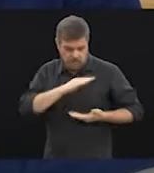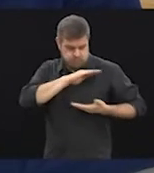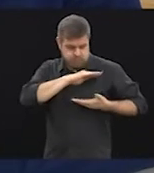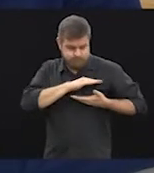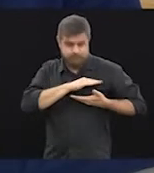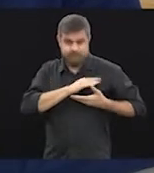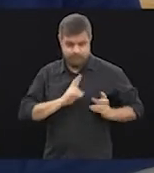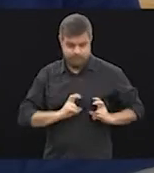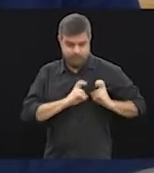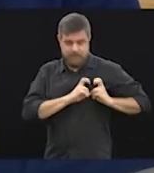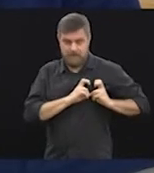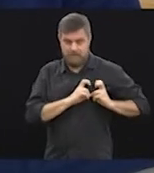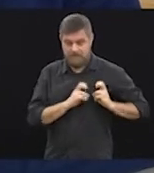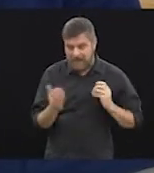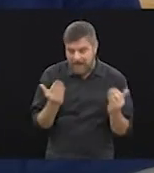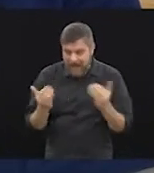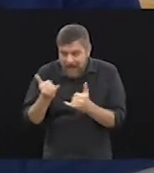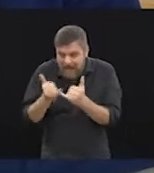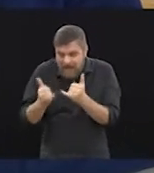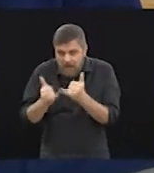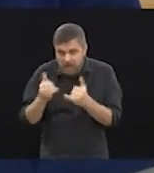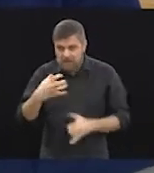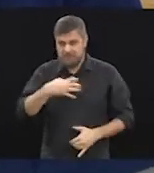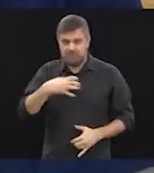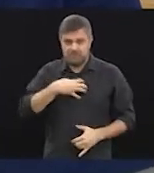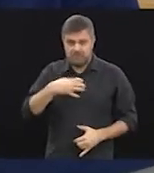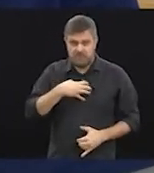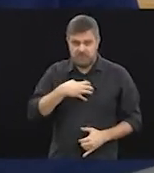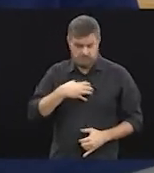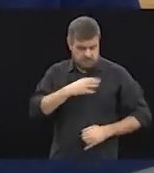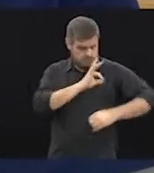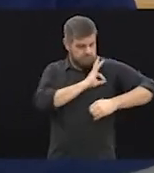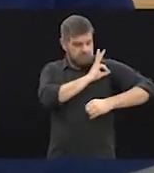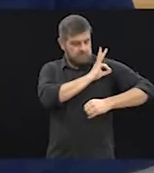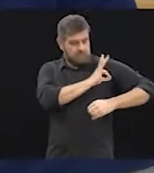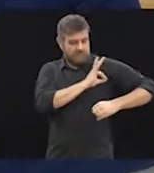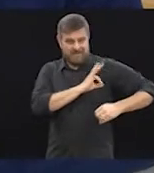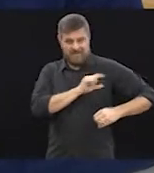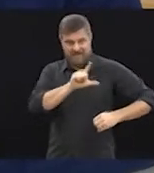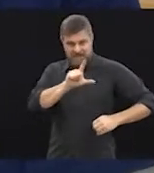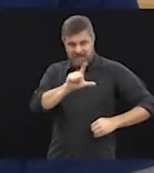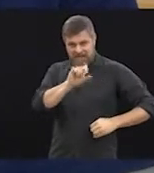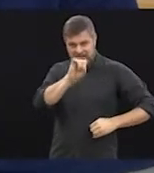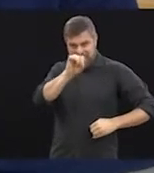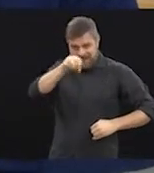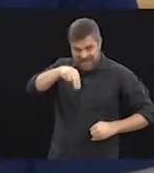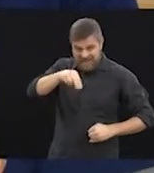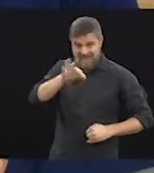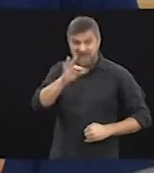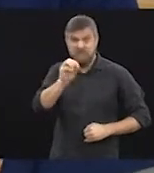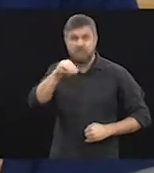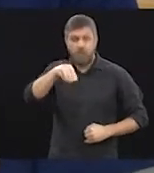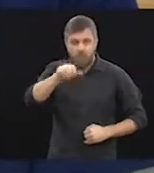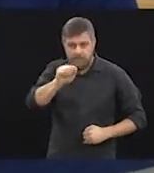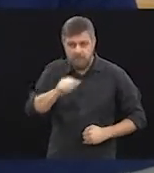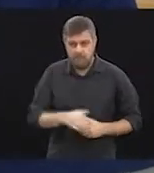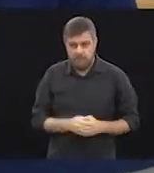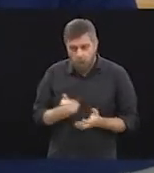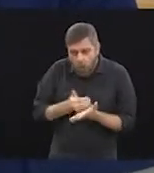mama tem uma semelhança enorme do tratamento, por exemplo, dos linfomas. Então, os primeiros